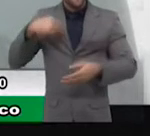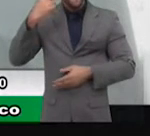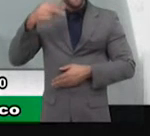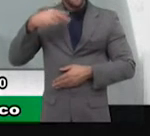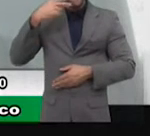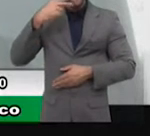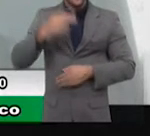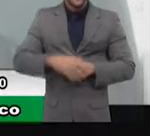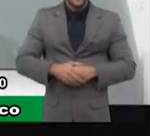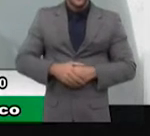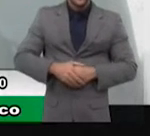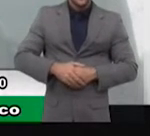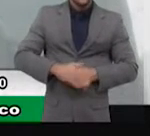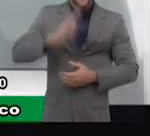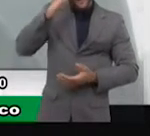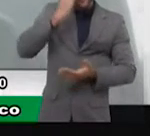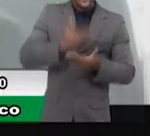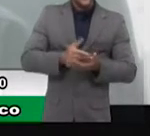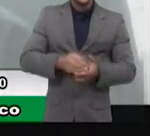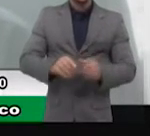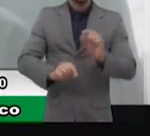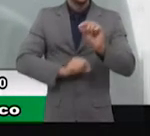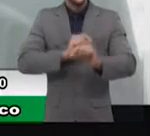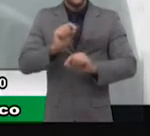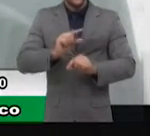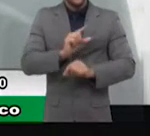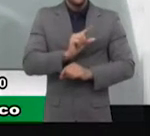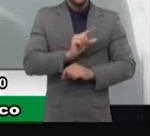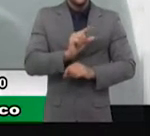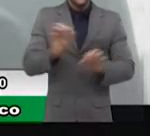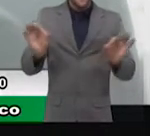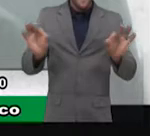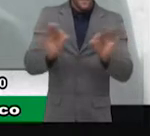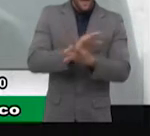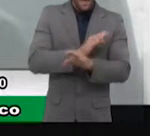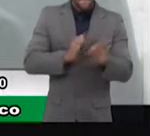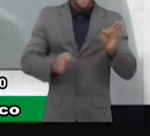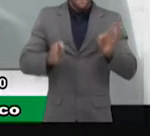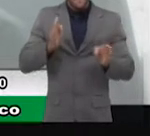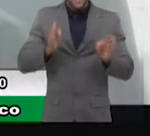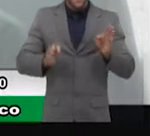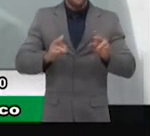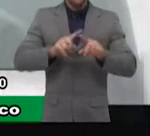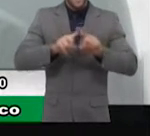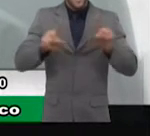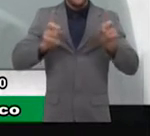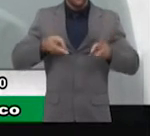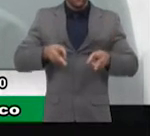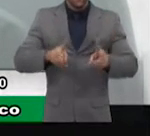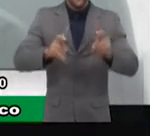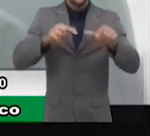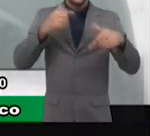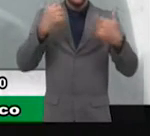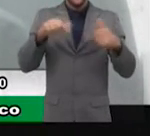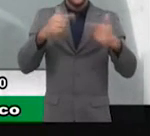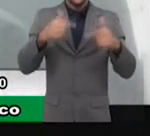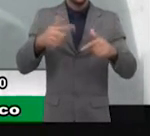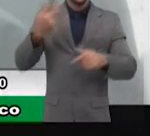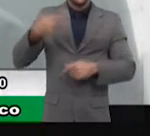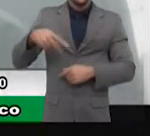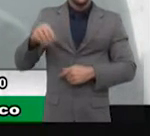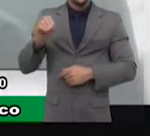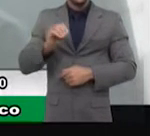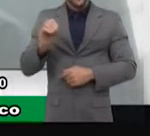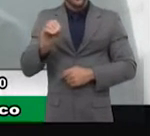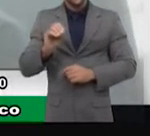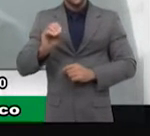pode estar certo numa coisa, nós saímos do poder público, mas nós vamos continuar trabalhando pela cidade que eu amo, que